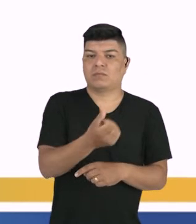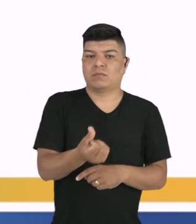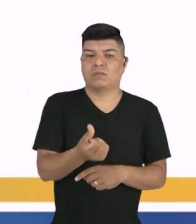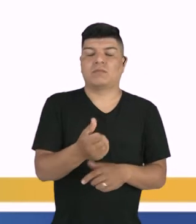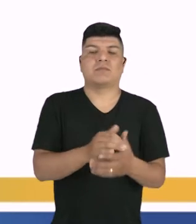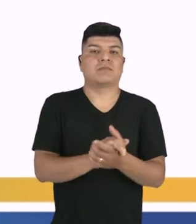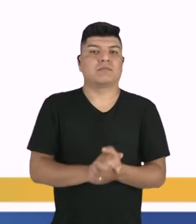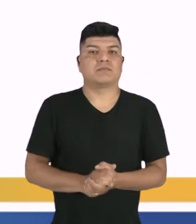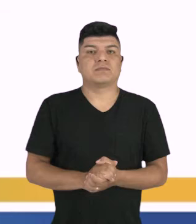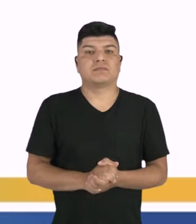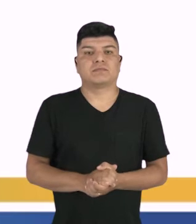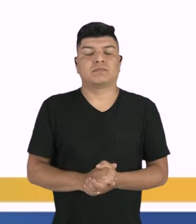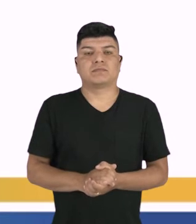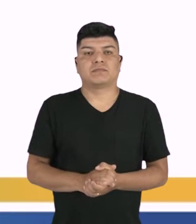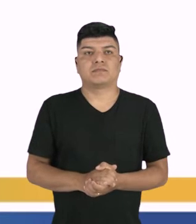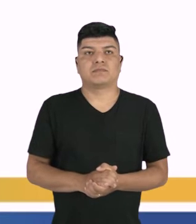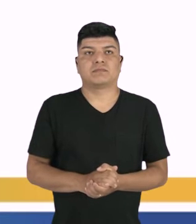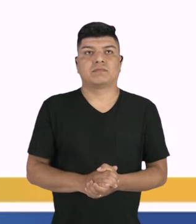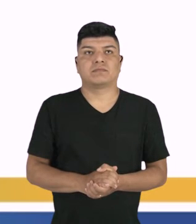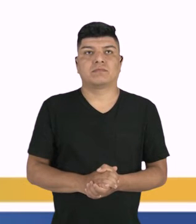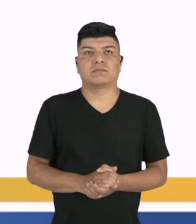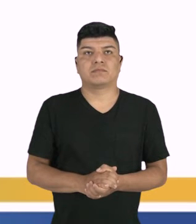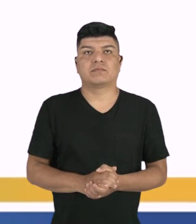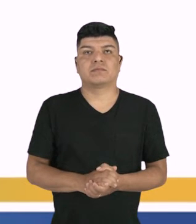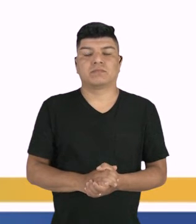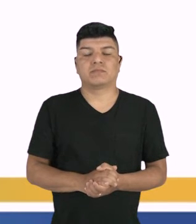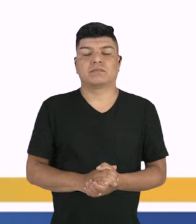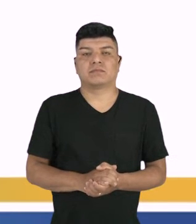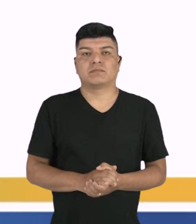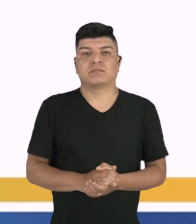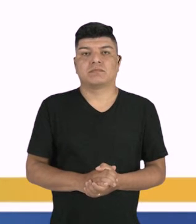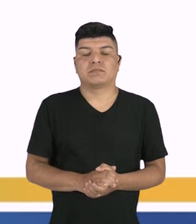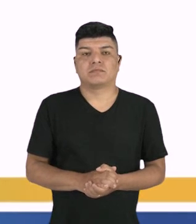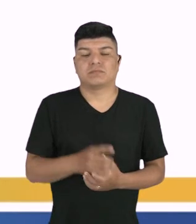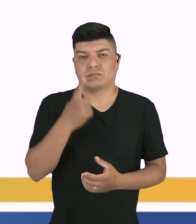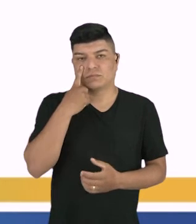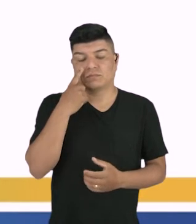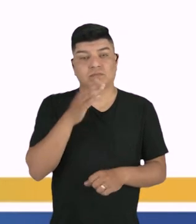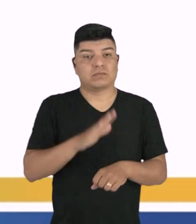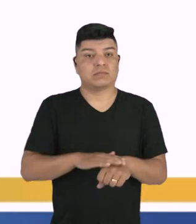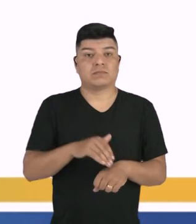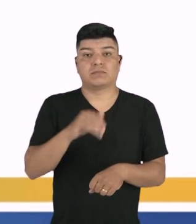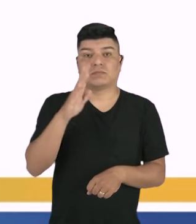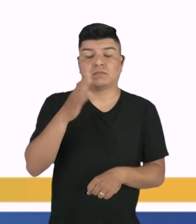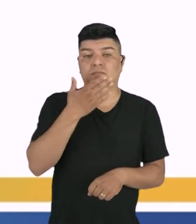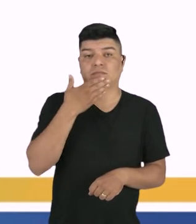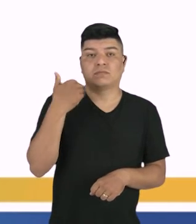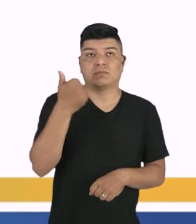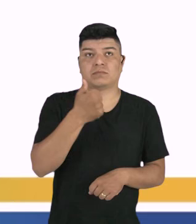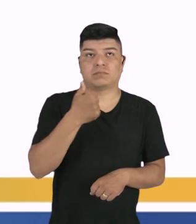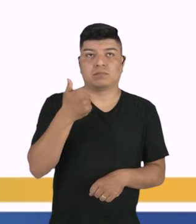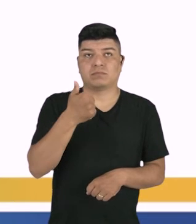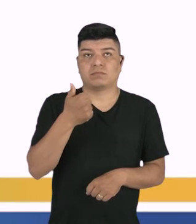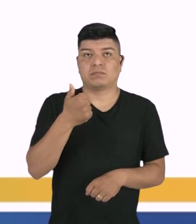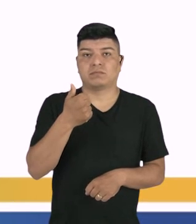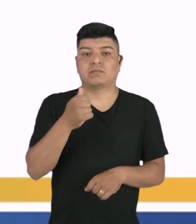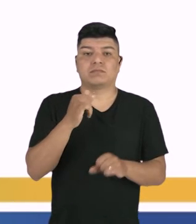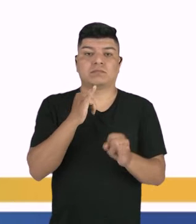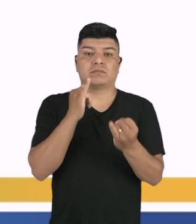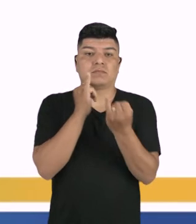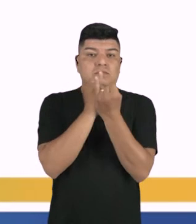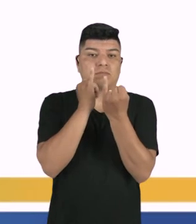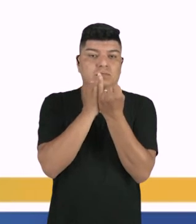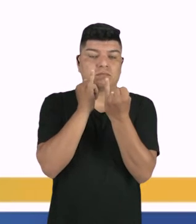6. Vamos em frente, né? Queremos ter esse olhar cada vez mais refinado, ter intimidade